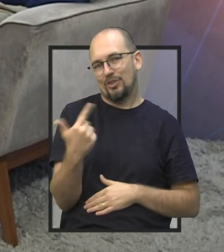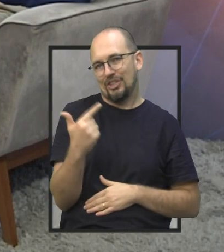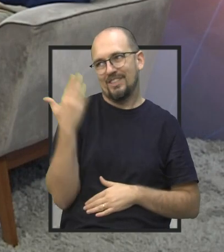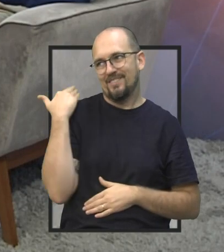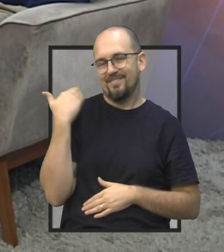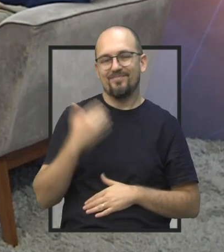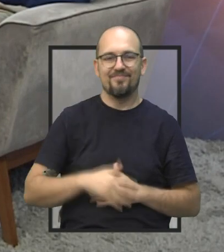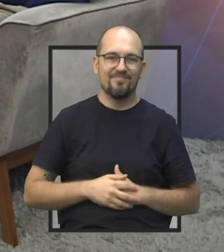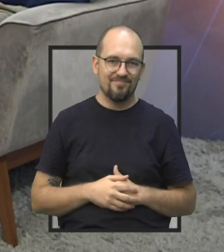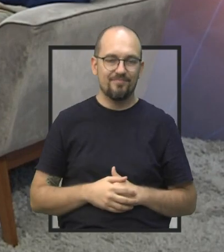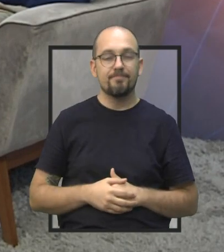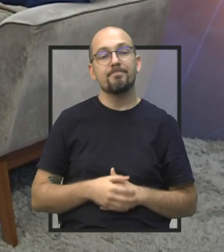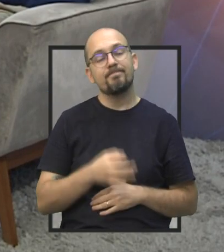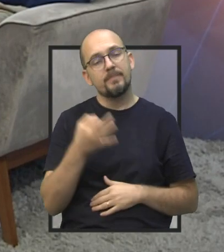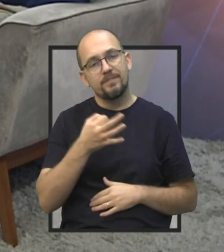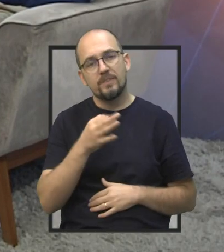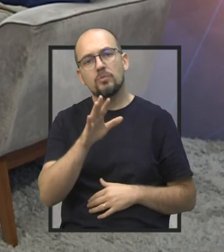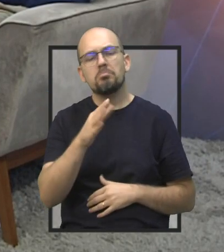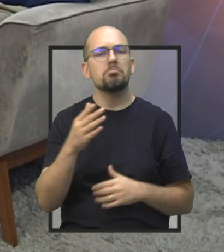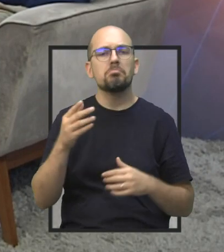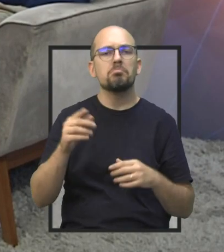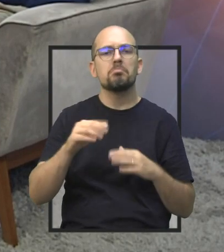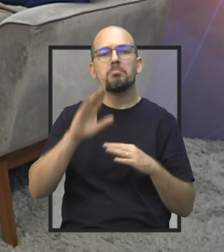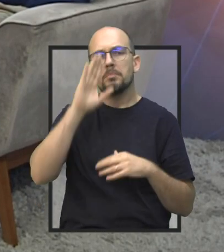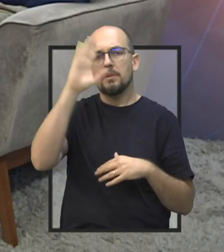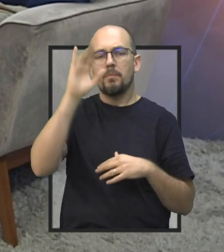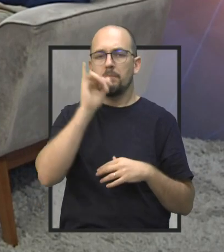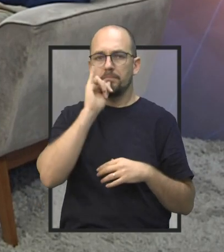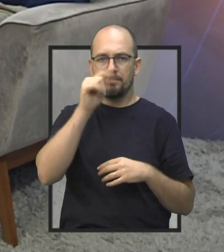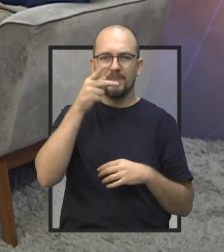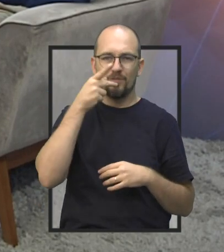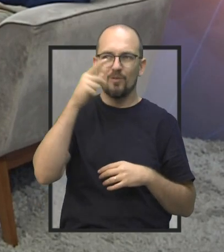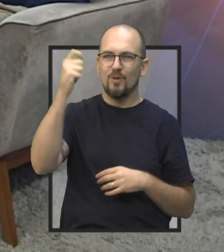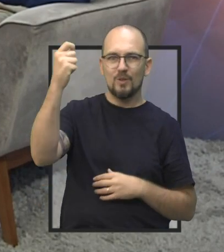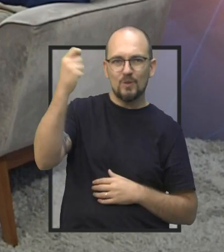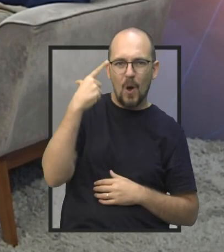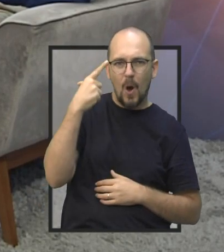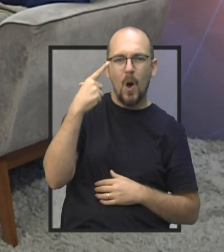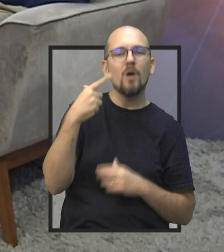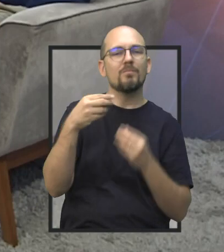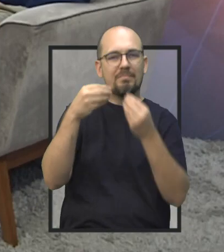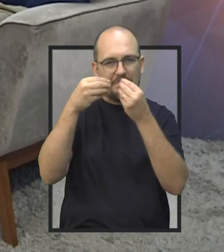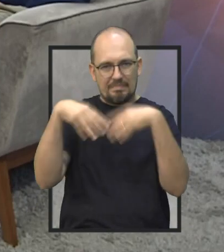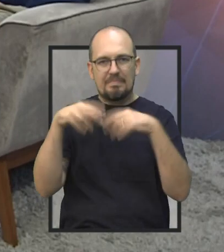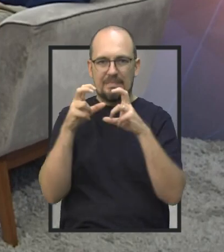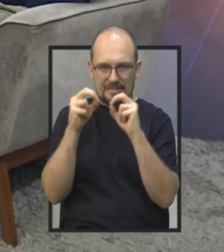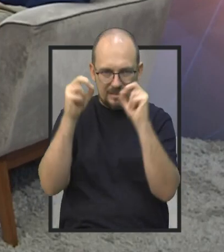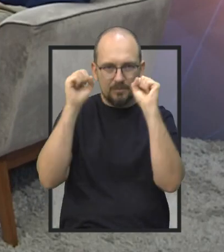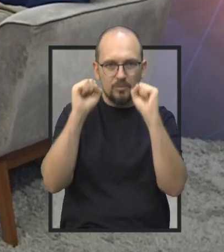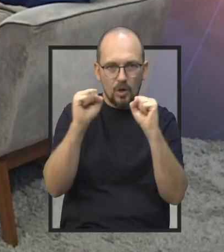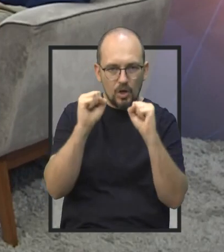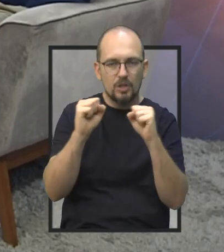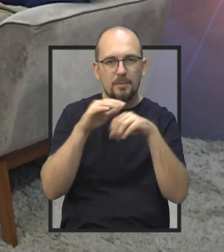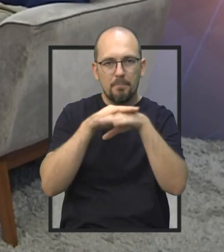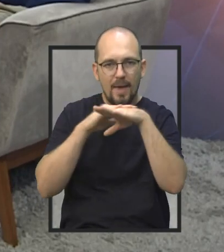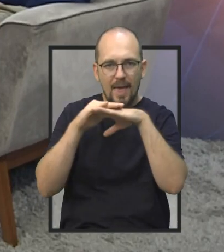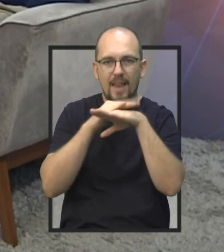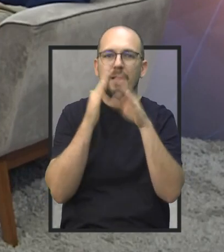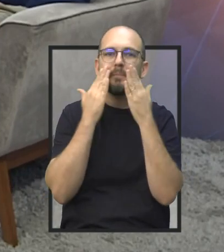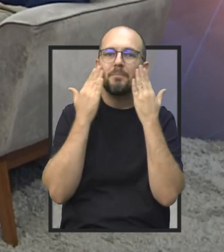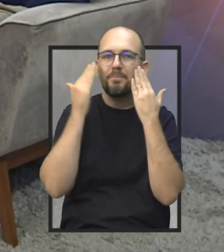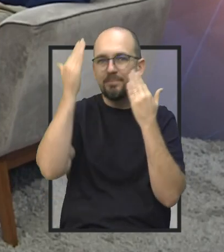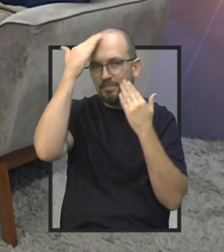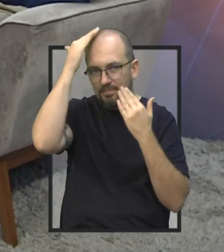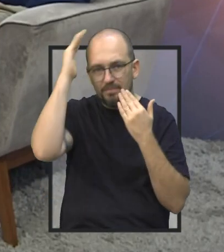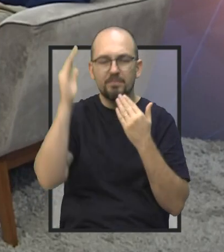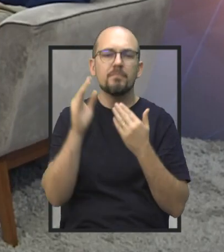E quais são as causas, né? O sol, no caso da pele, principalmente, mas esses outros órgãos que você